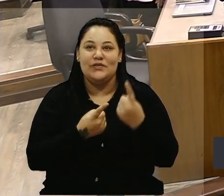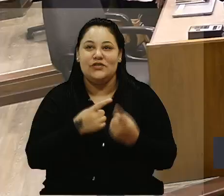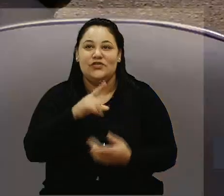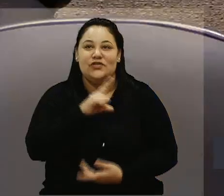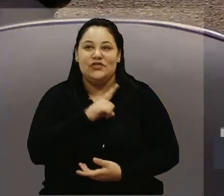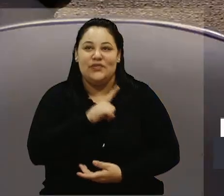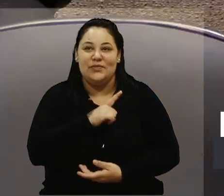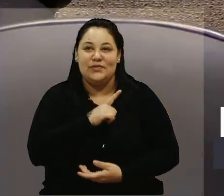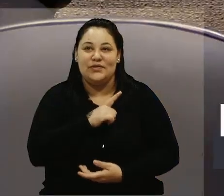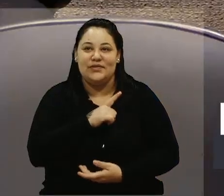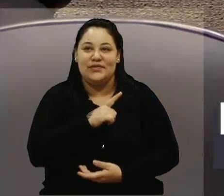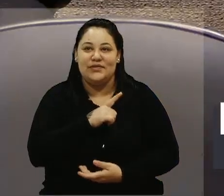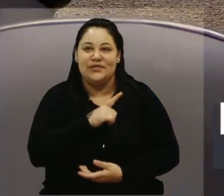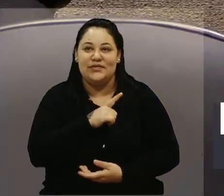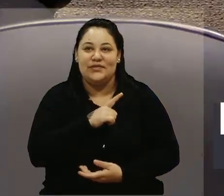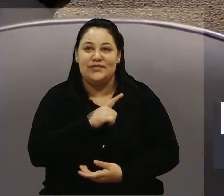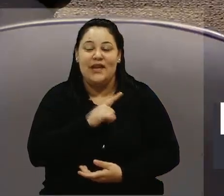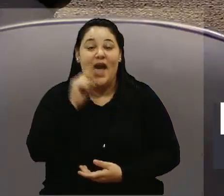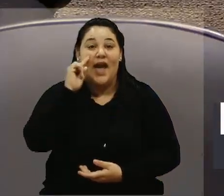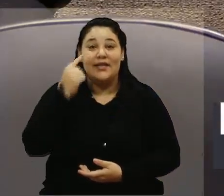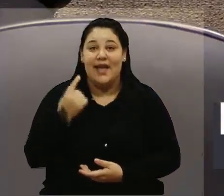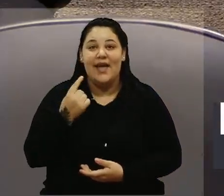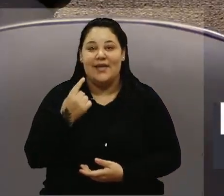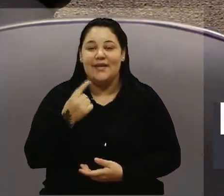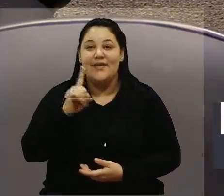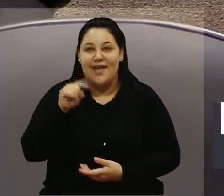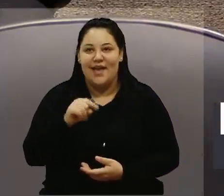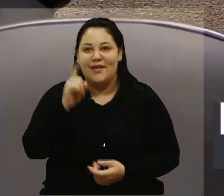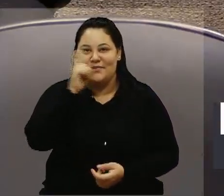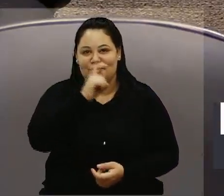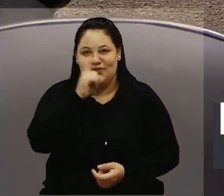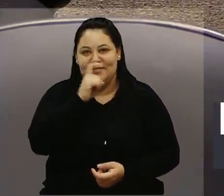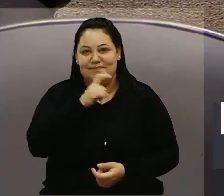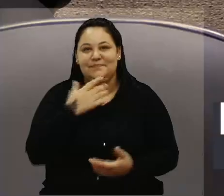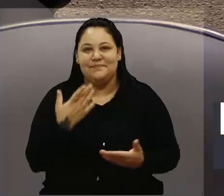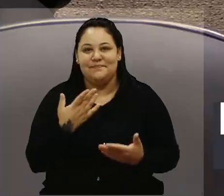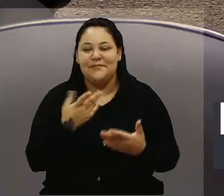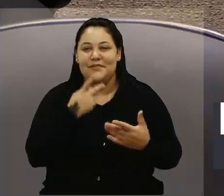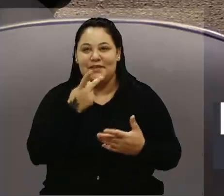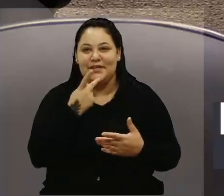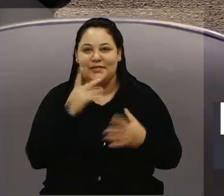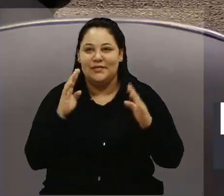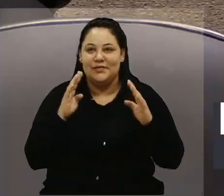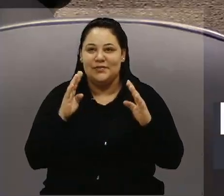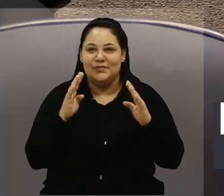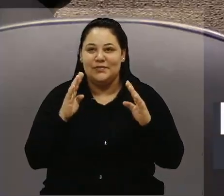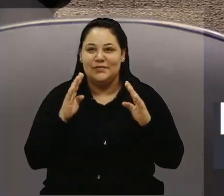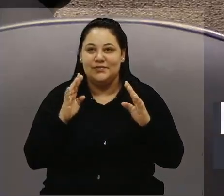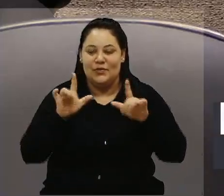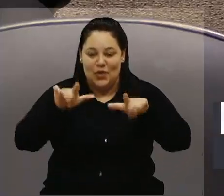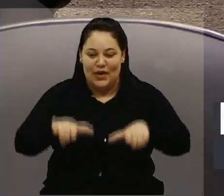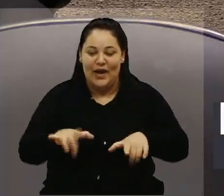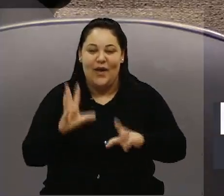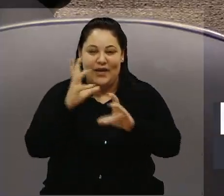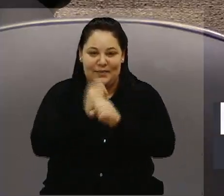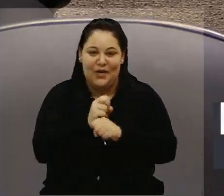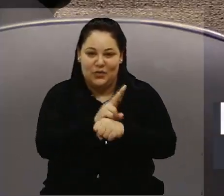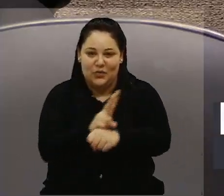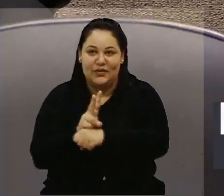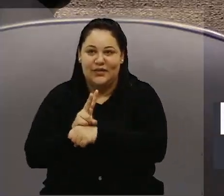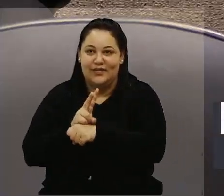tivemos a ideia que seria mentira, né? A questão do Parque de Proteção Animal foi uma